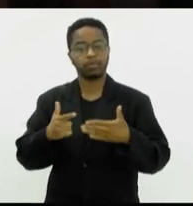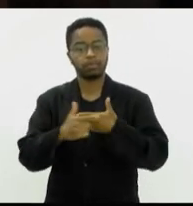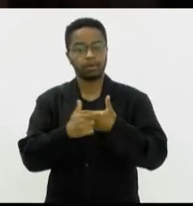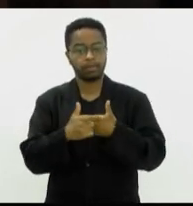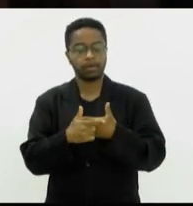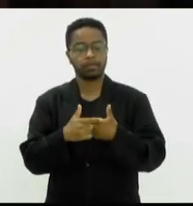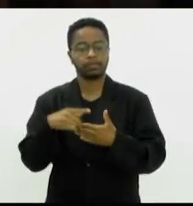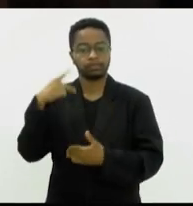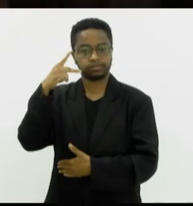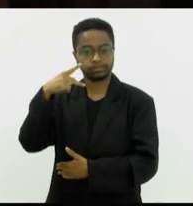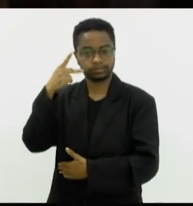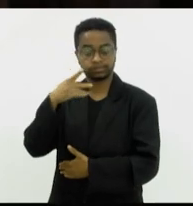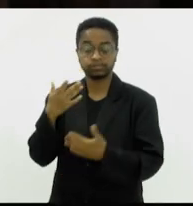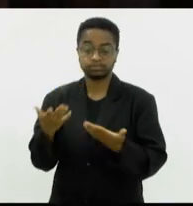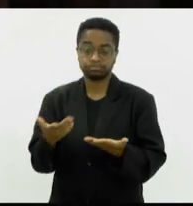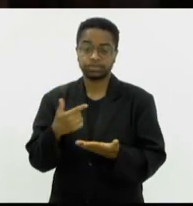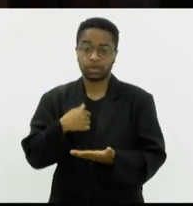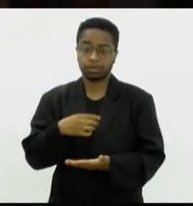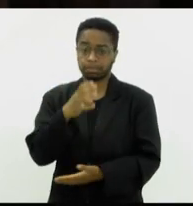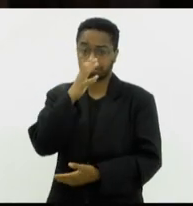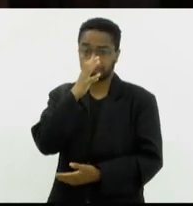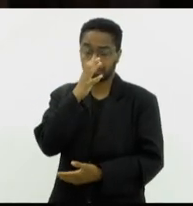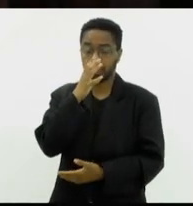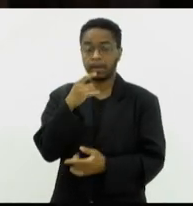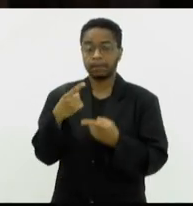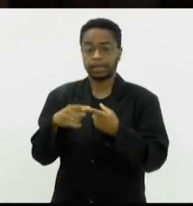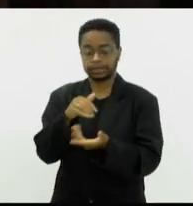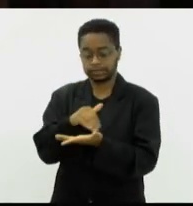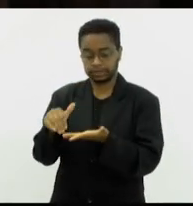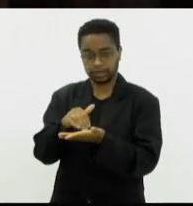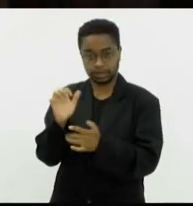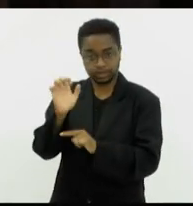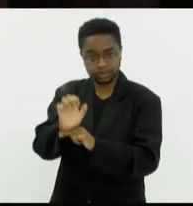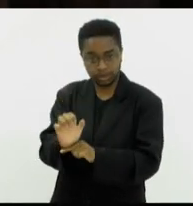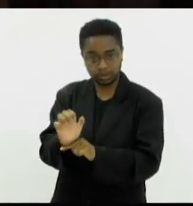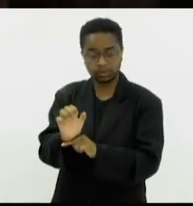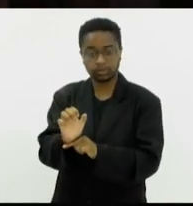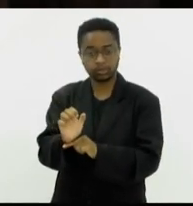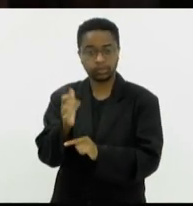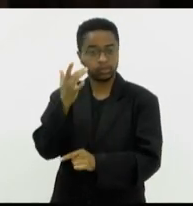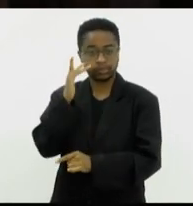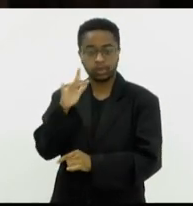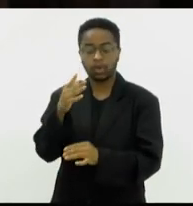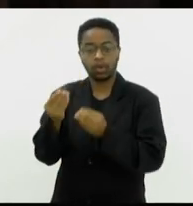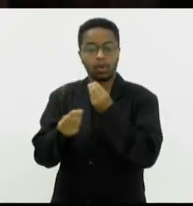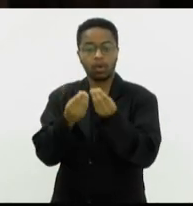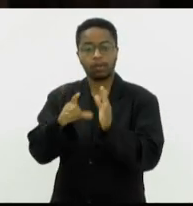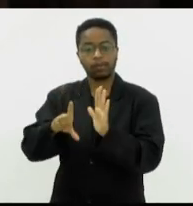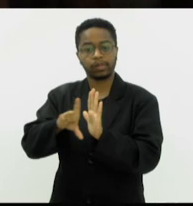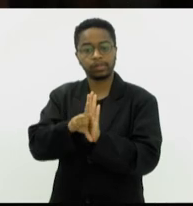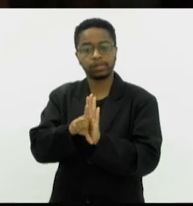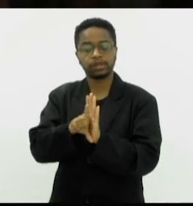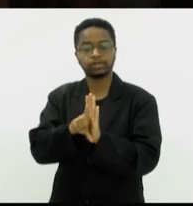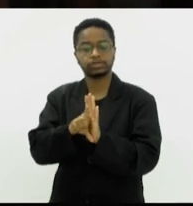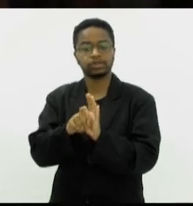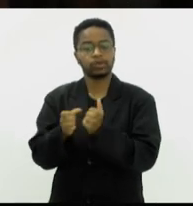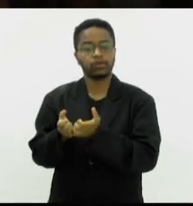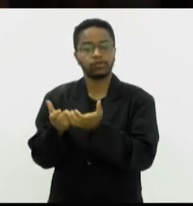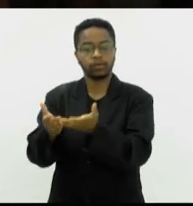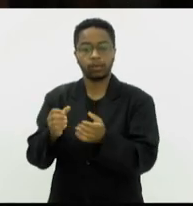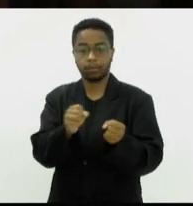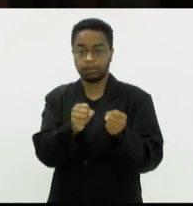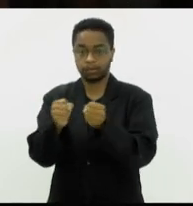parlamentar muito me admira uma secretária de estado ter total desconhecimento da legislação que confere poderes ao